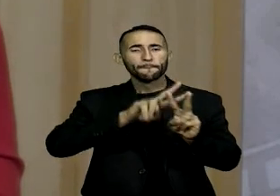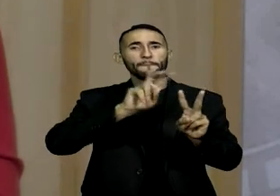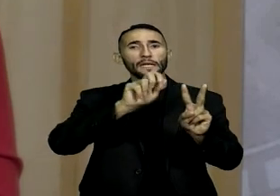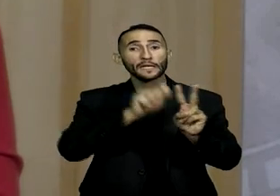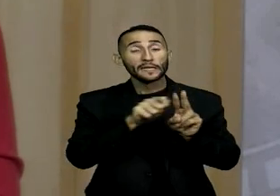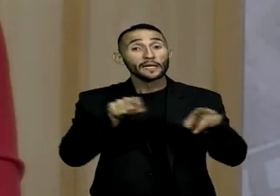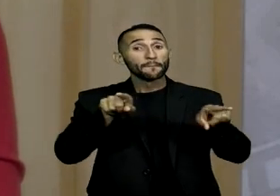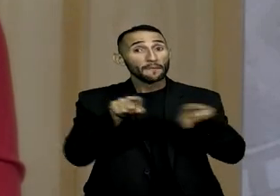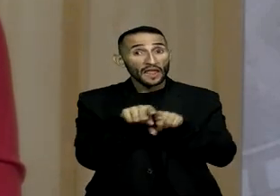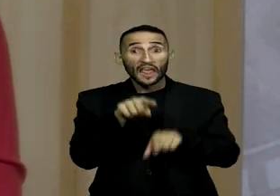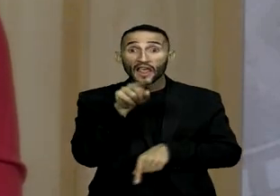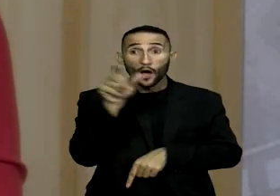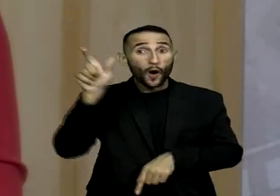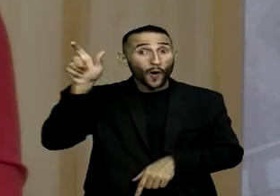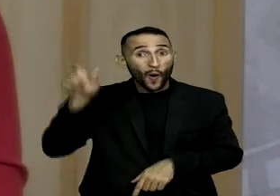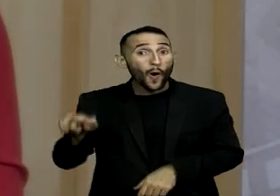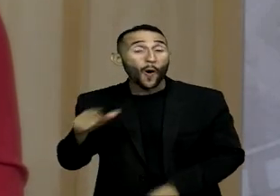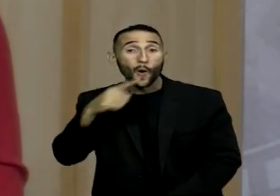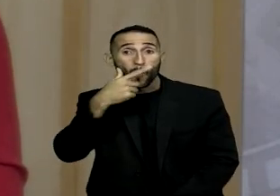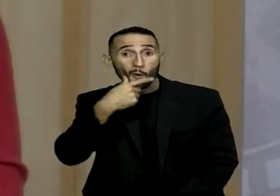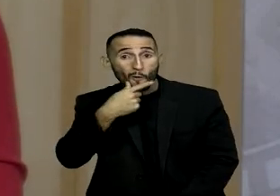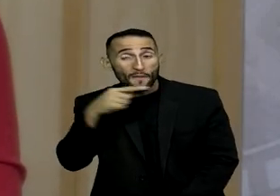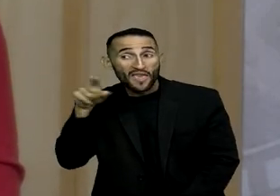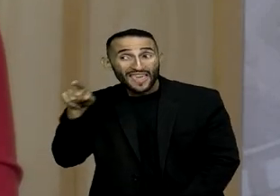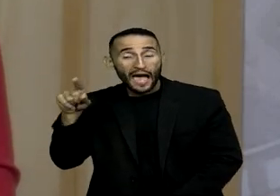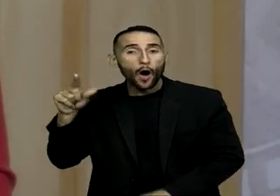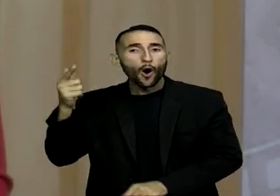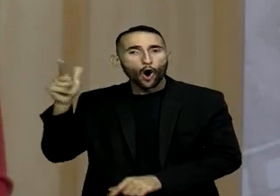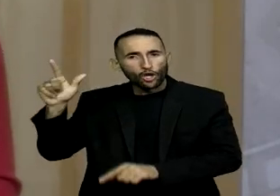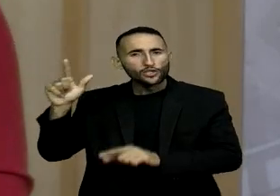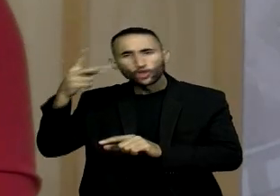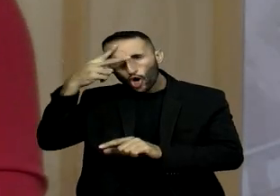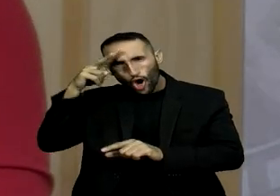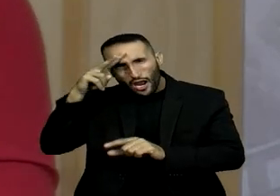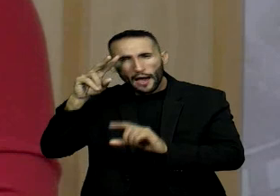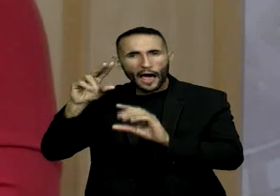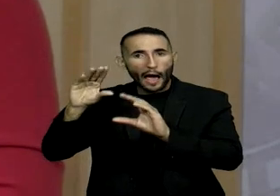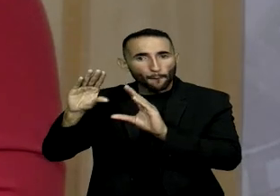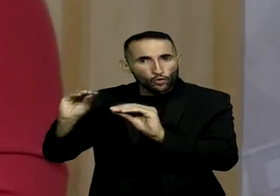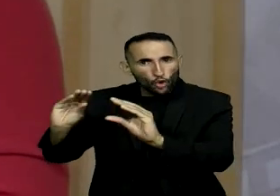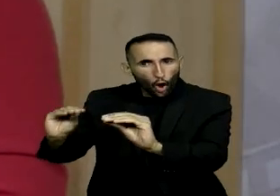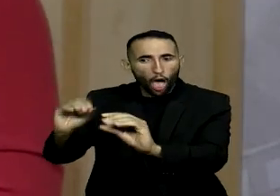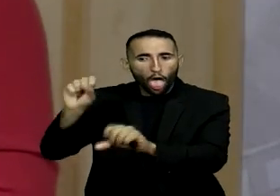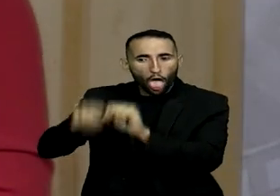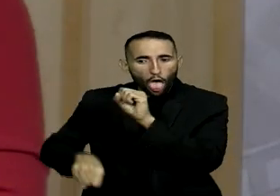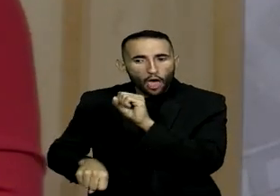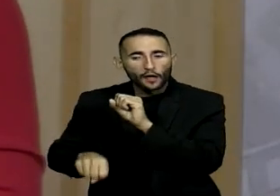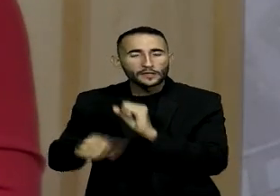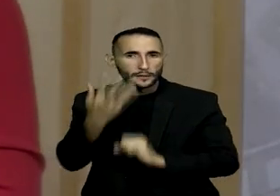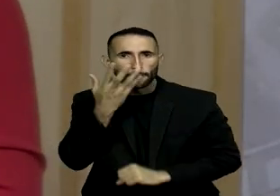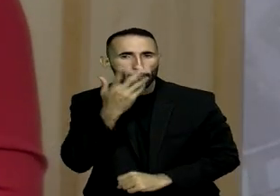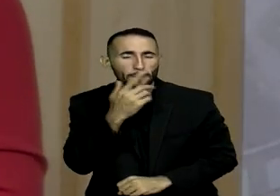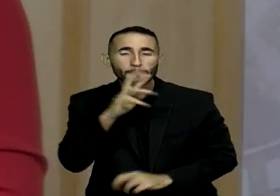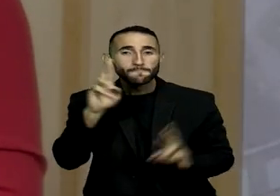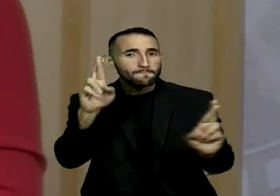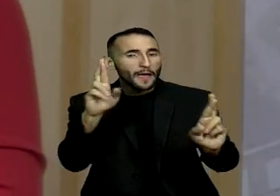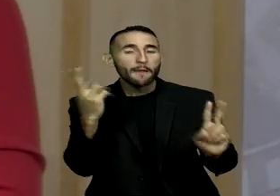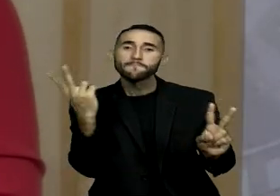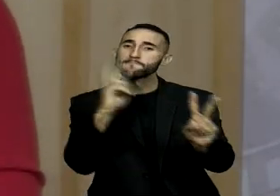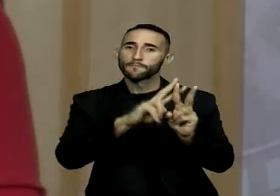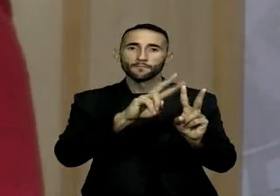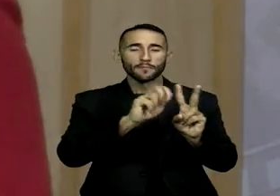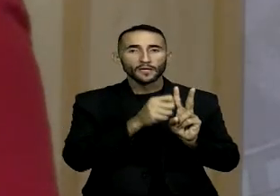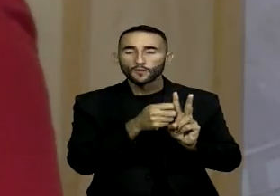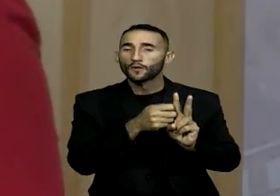pai que abusou dessa criança. Que esse pai seja preso. Estivemos há